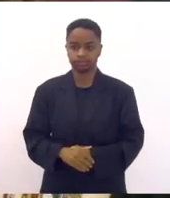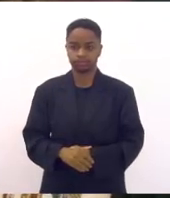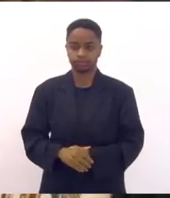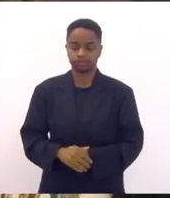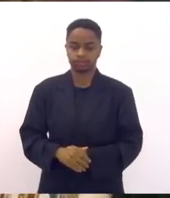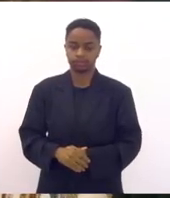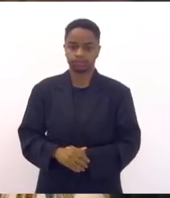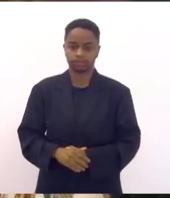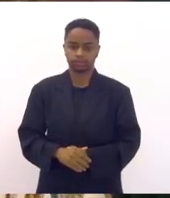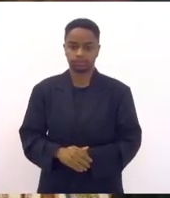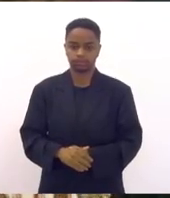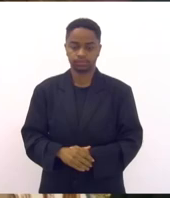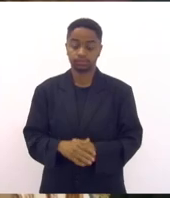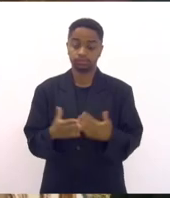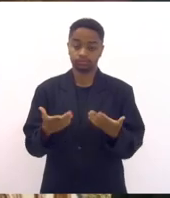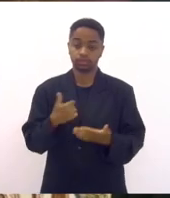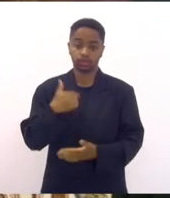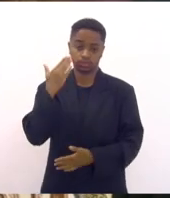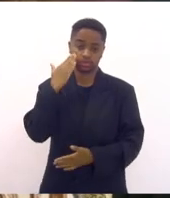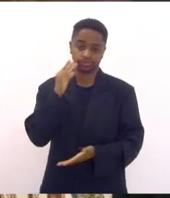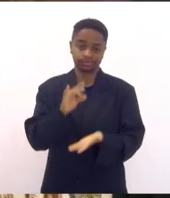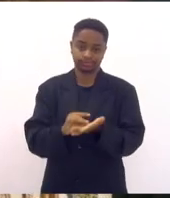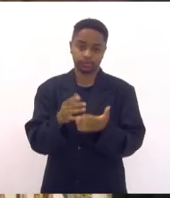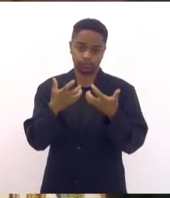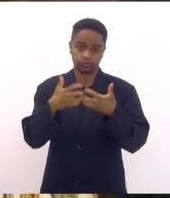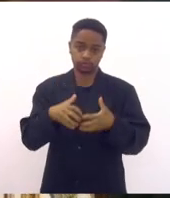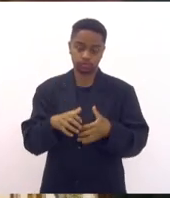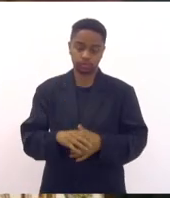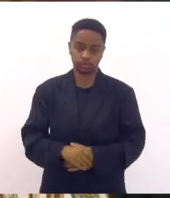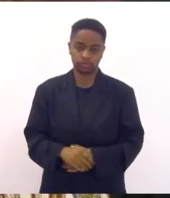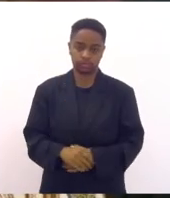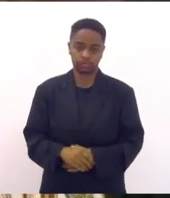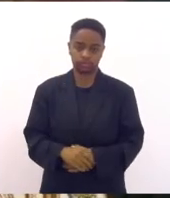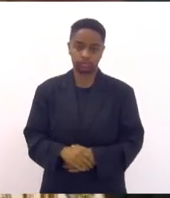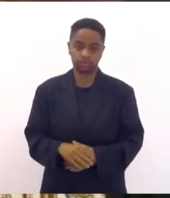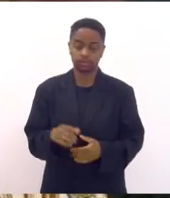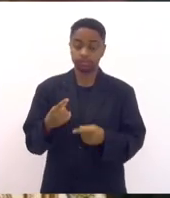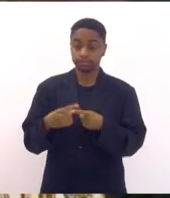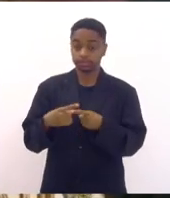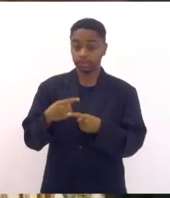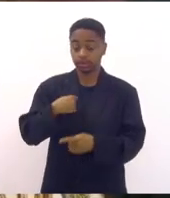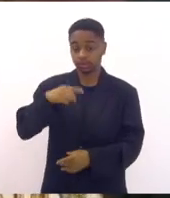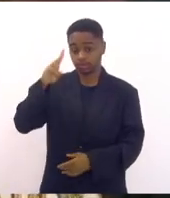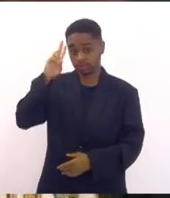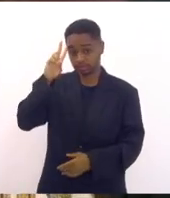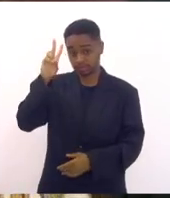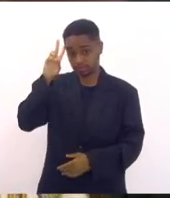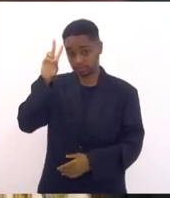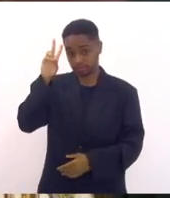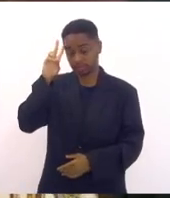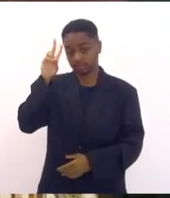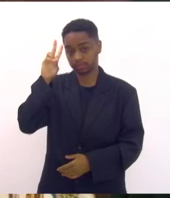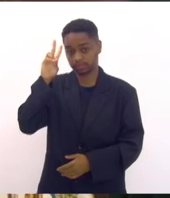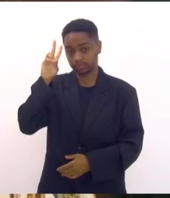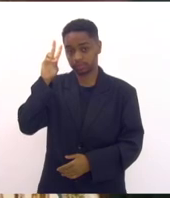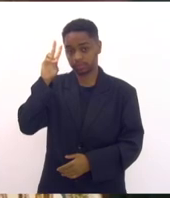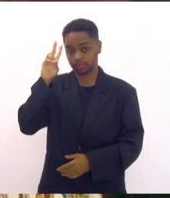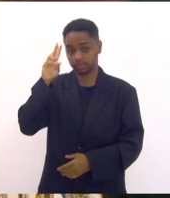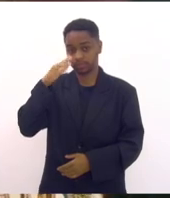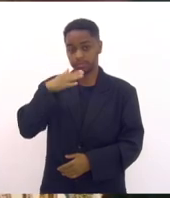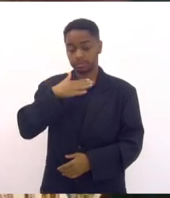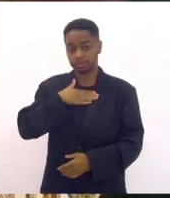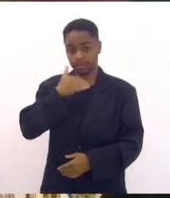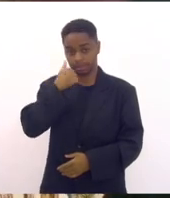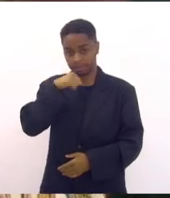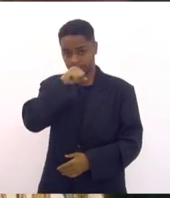e eu sei que isso Funciona porque eu me lembro muito bem que minha falecida mãe